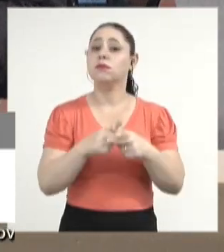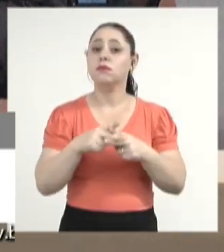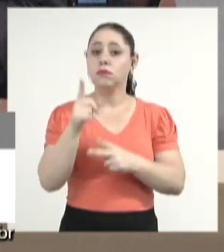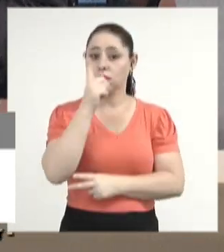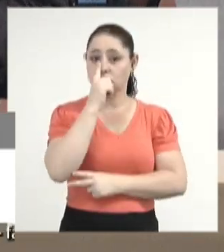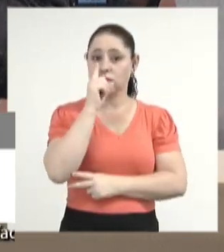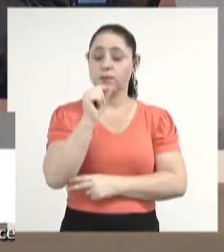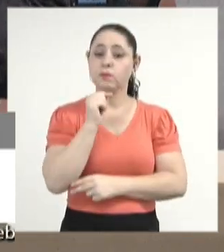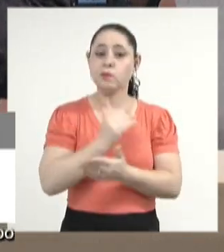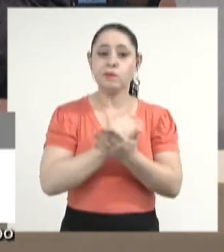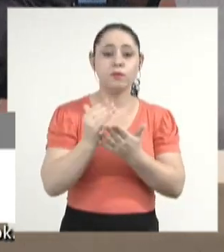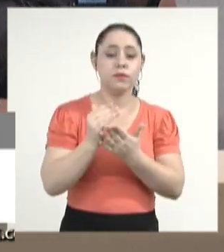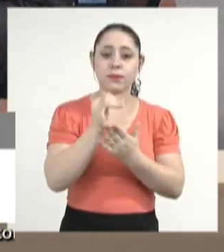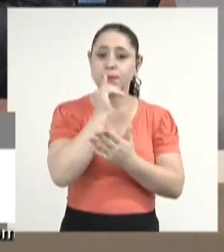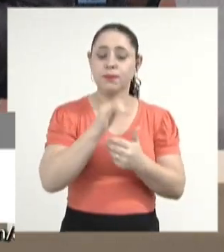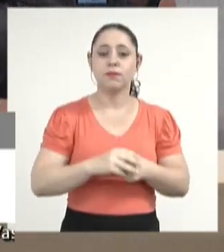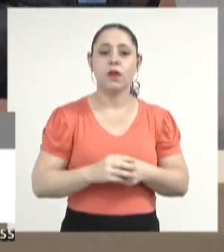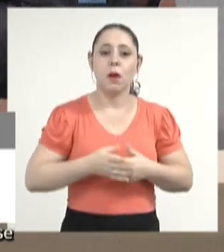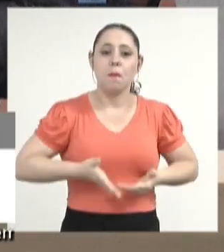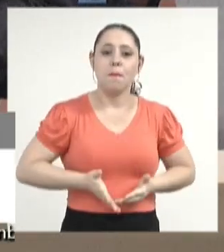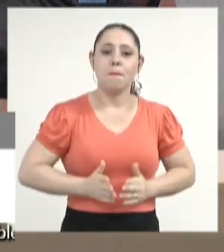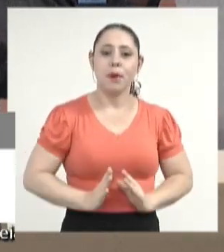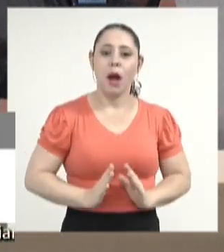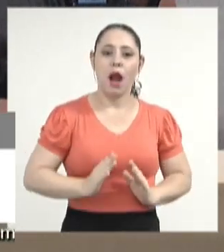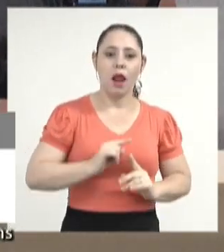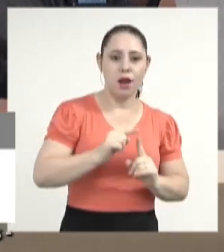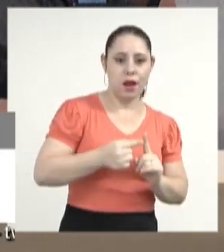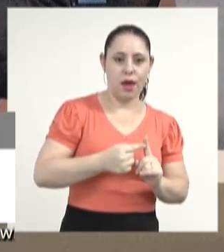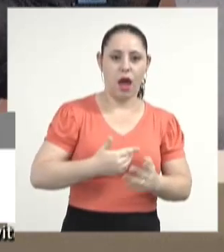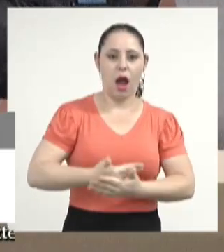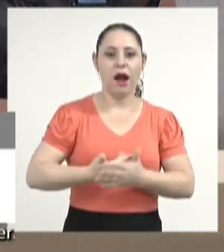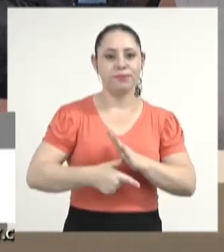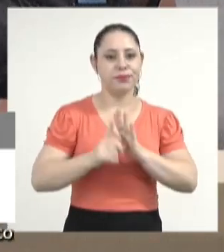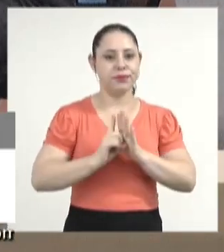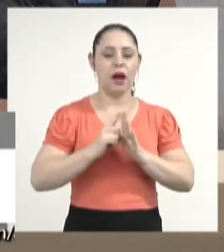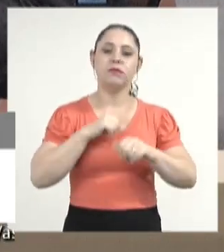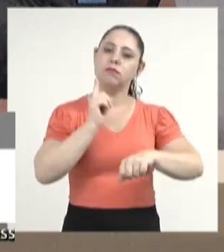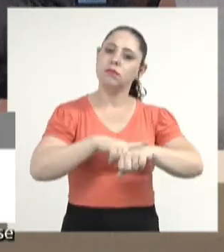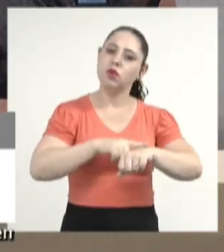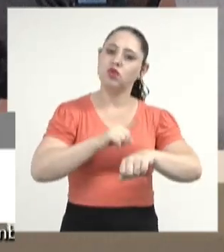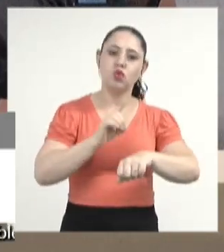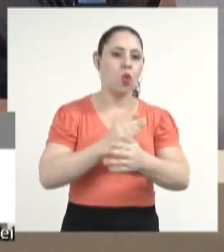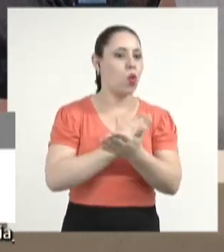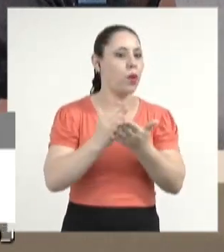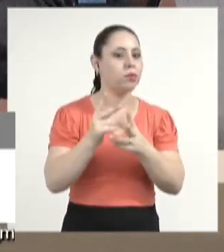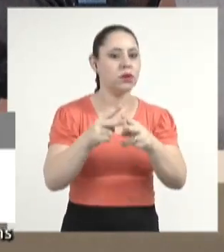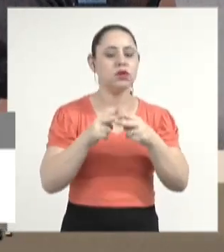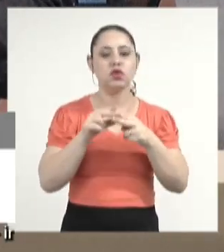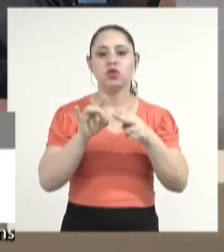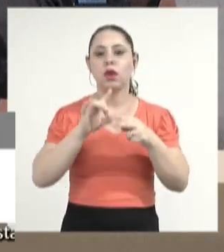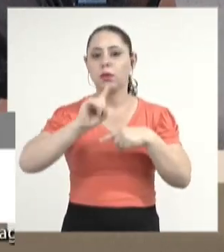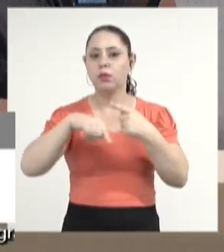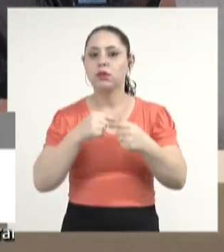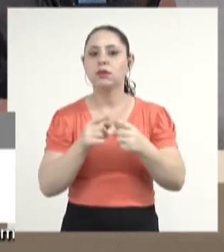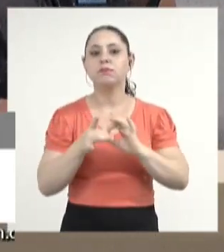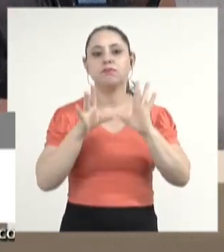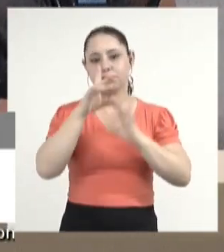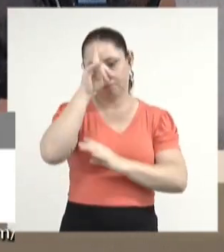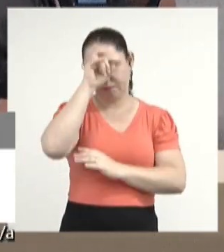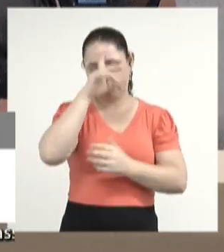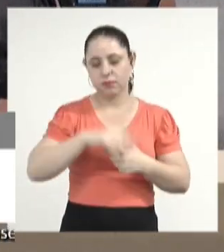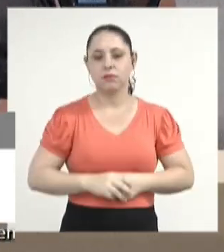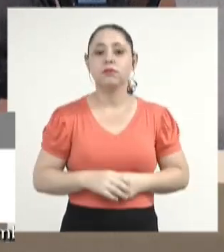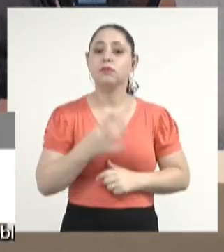a contar da alta médica e, se for prematuro, também a partir da alta. Bom, o sexto item é o projeto de lei